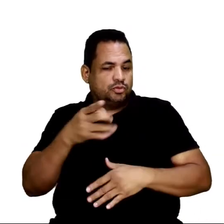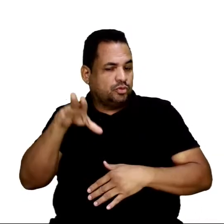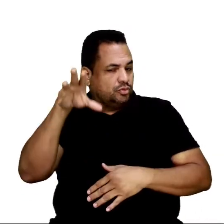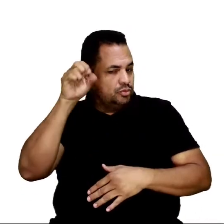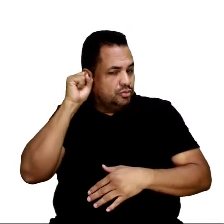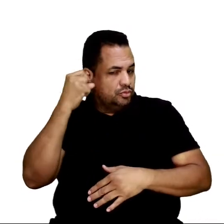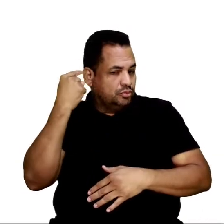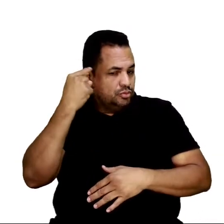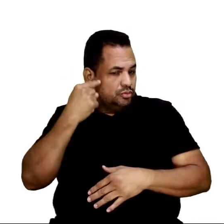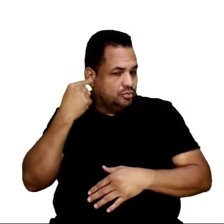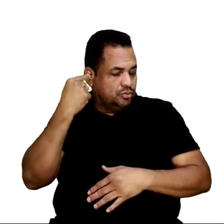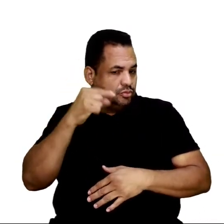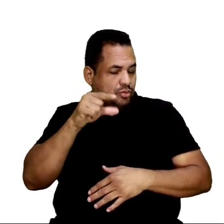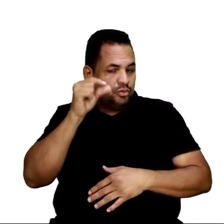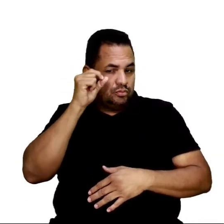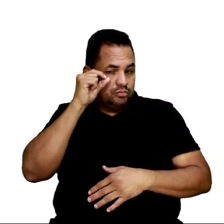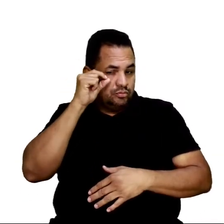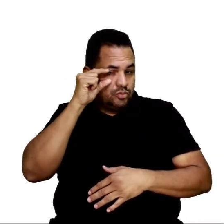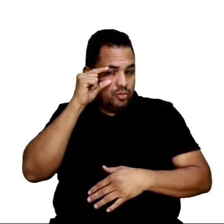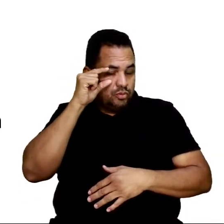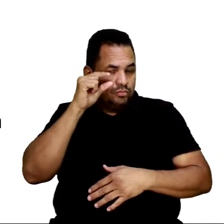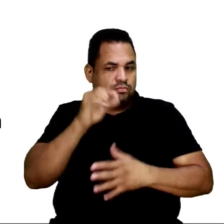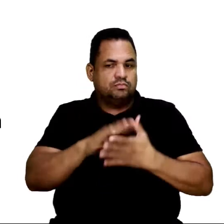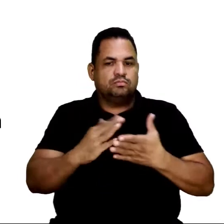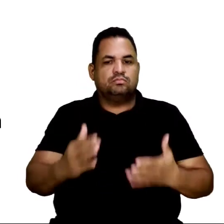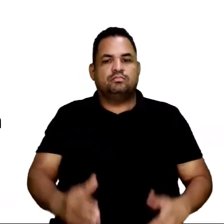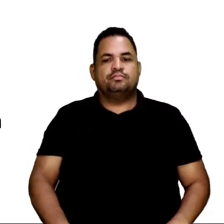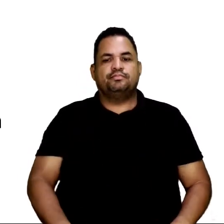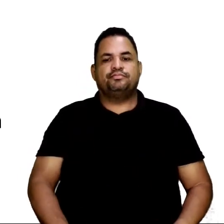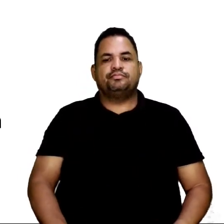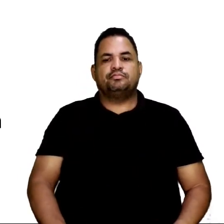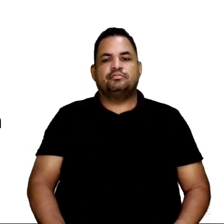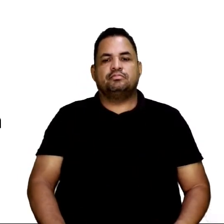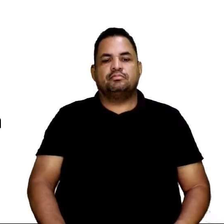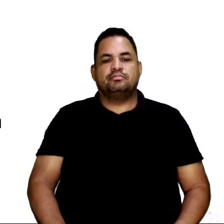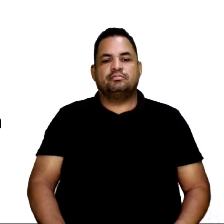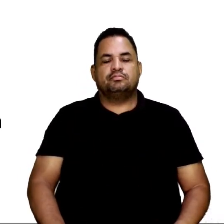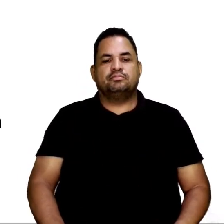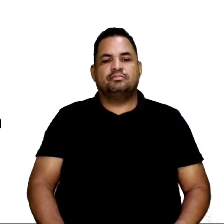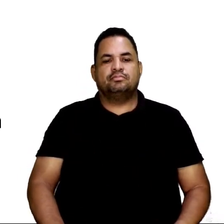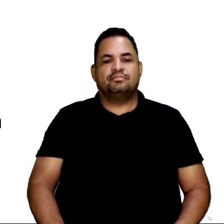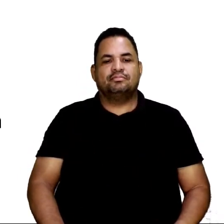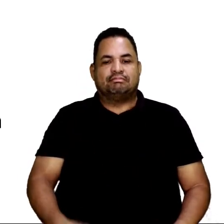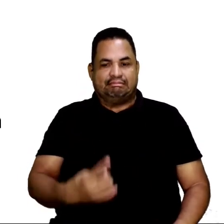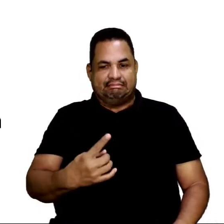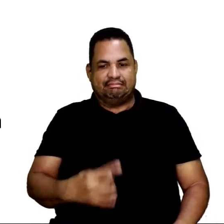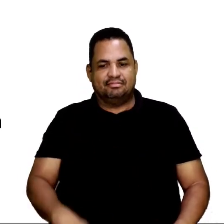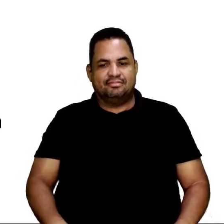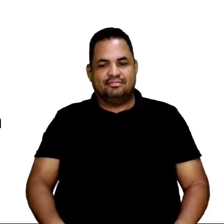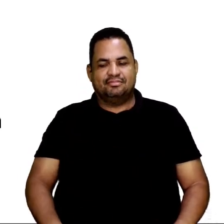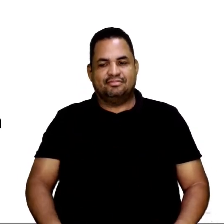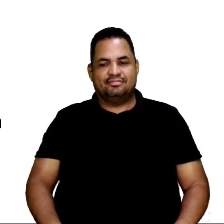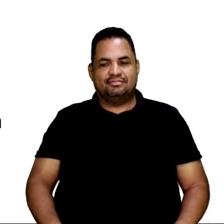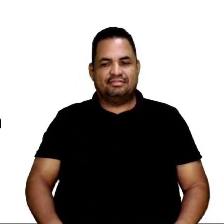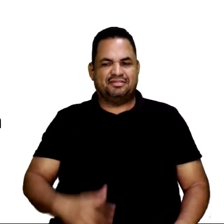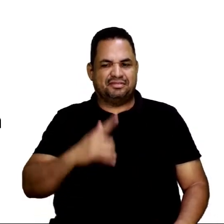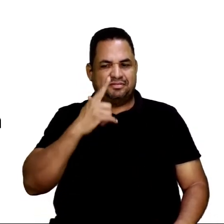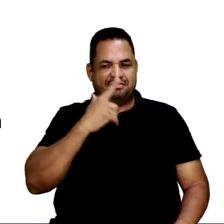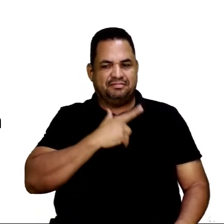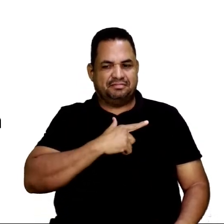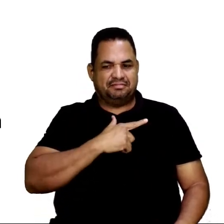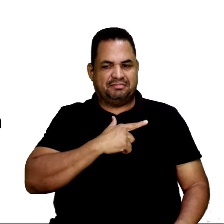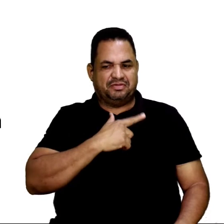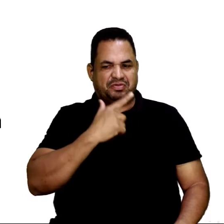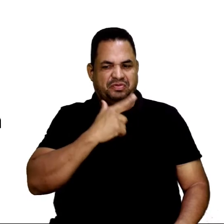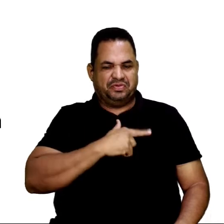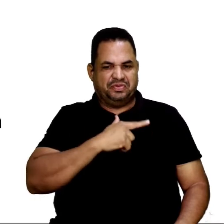um vaso óptico, tá? Olha só que coisa bizarra, né, gente? É bem estranha,